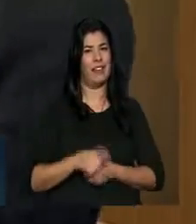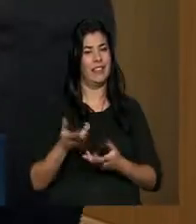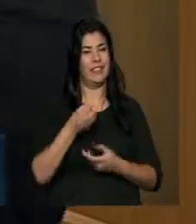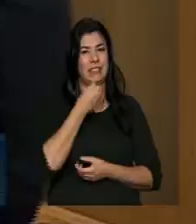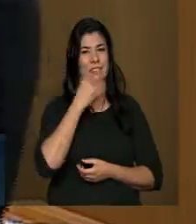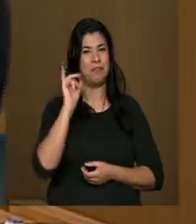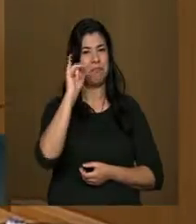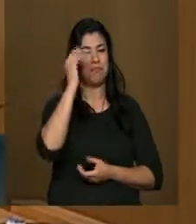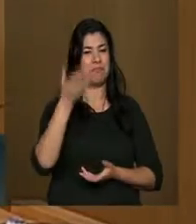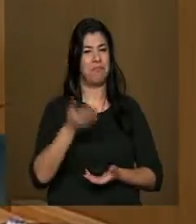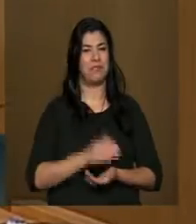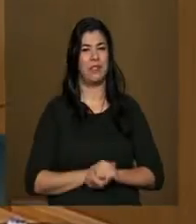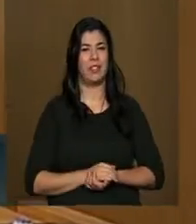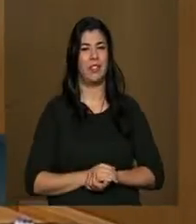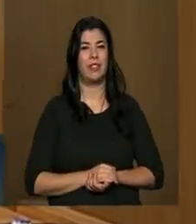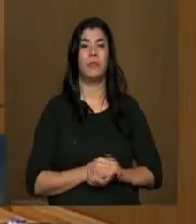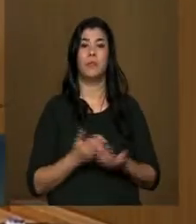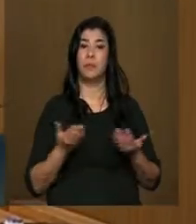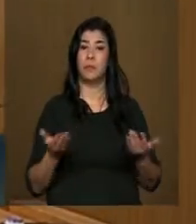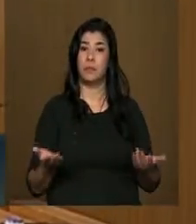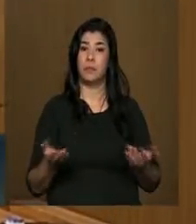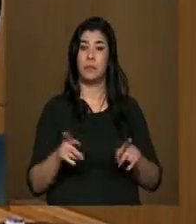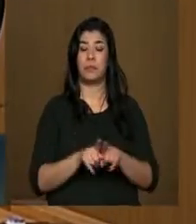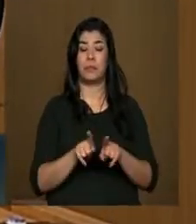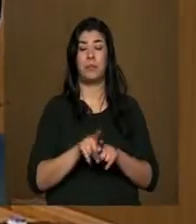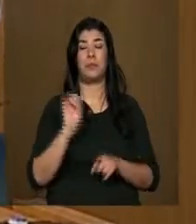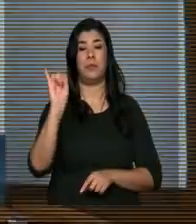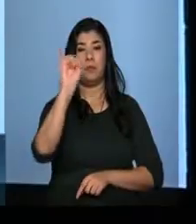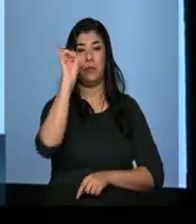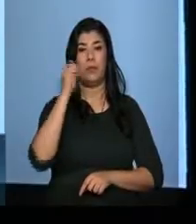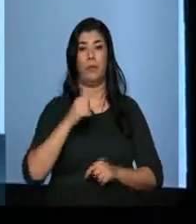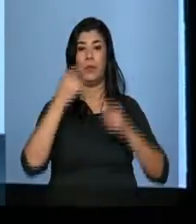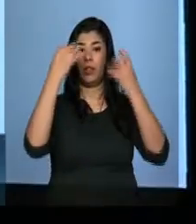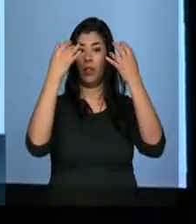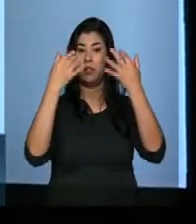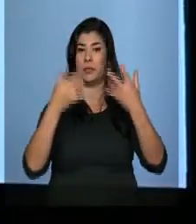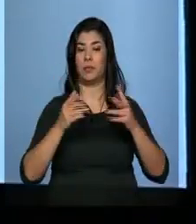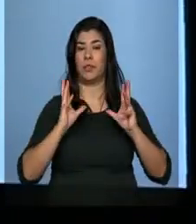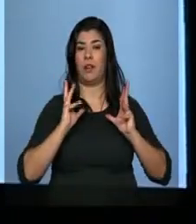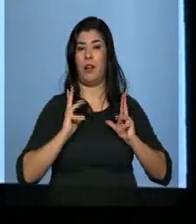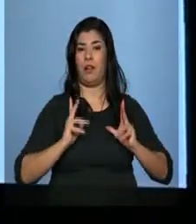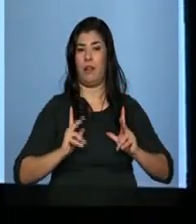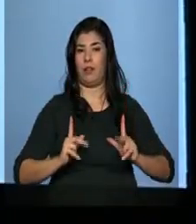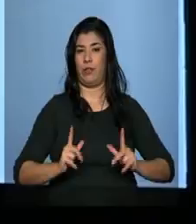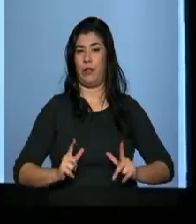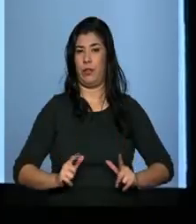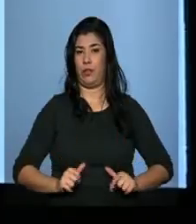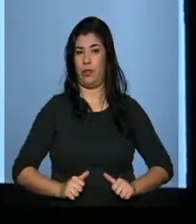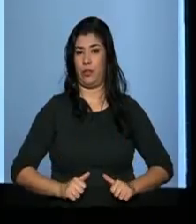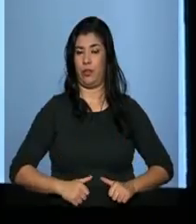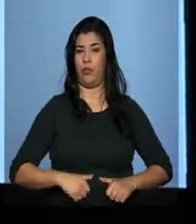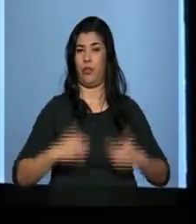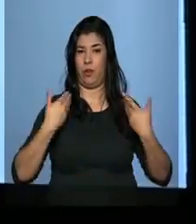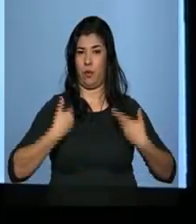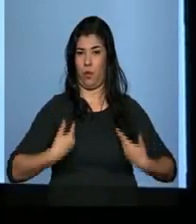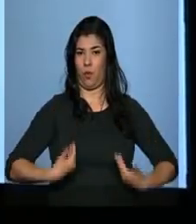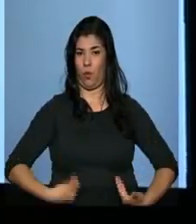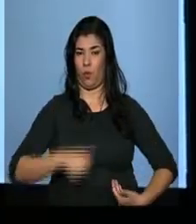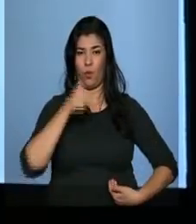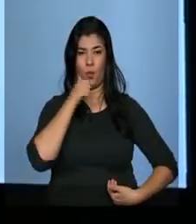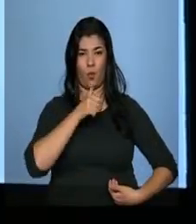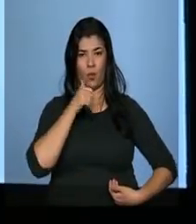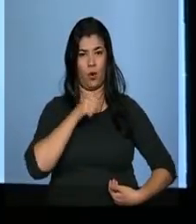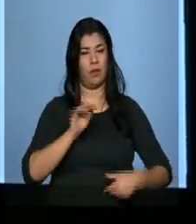Então, do ponto de vista da higiene pessoal das mulheres, é algo muito simples,